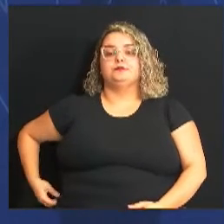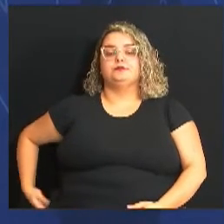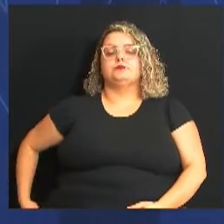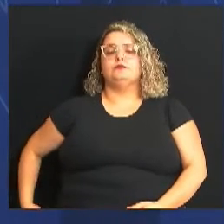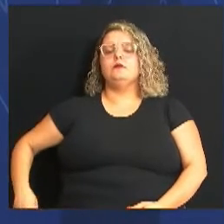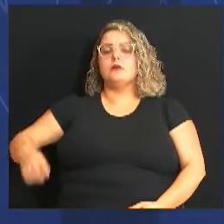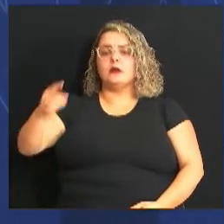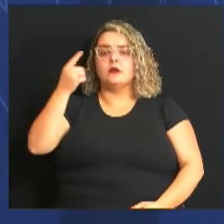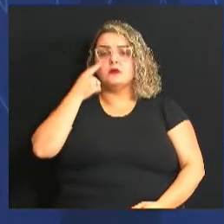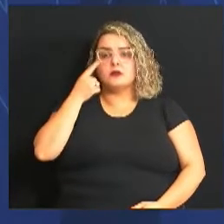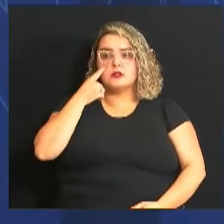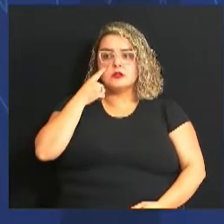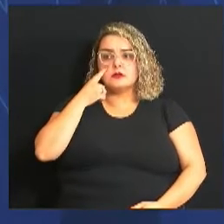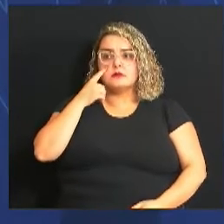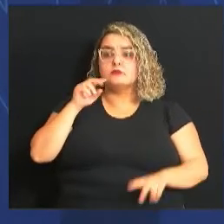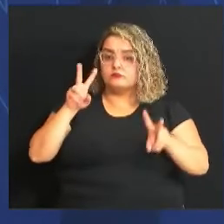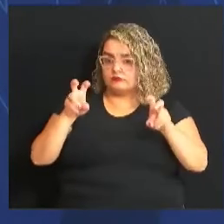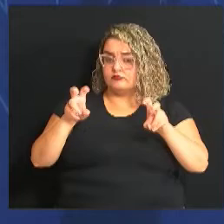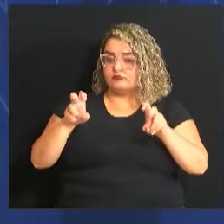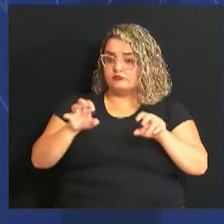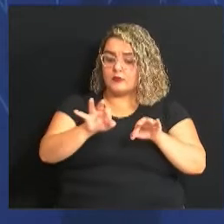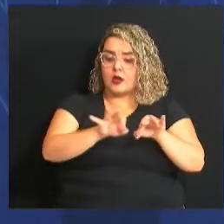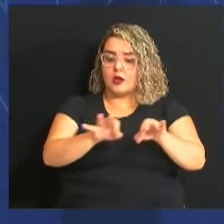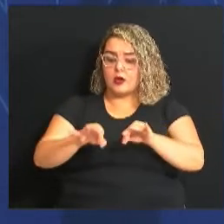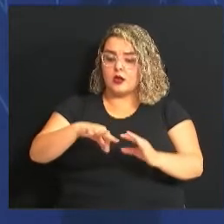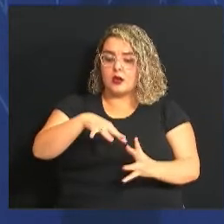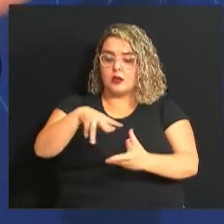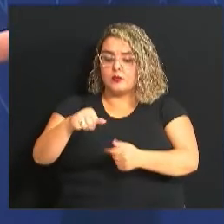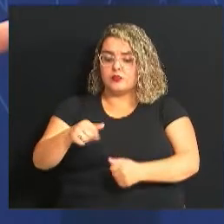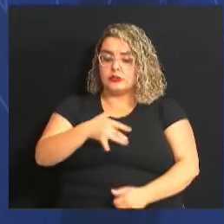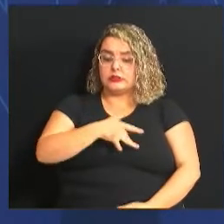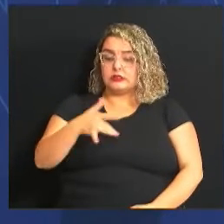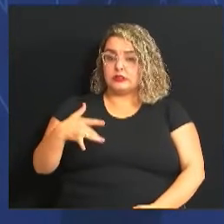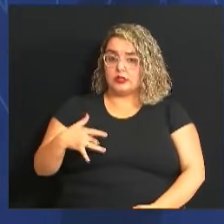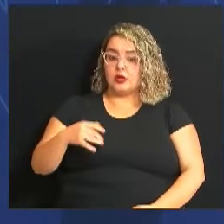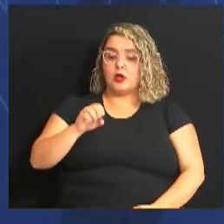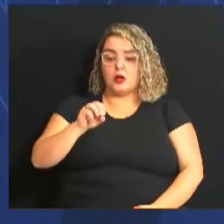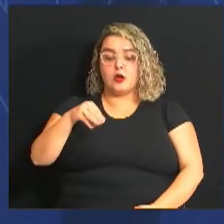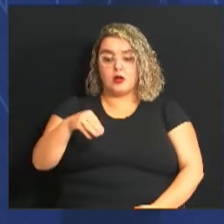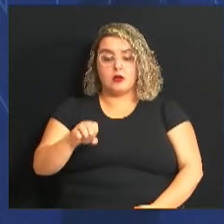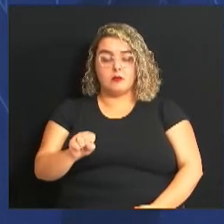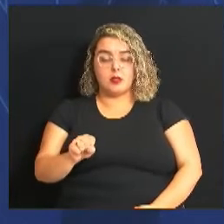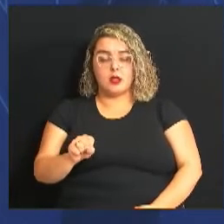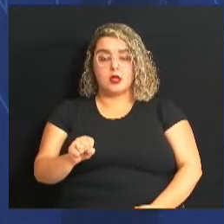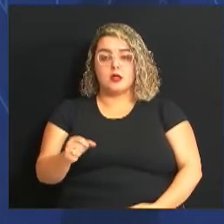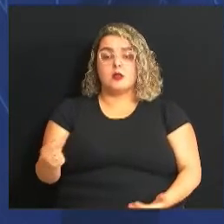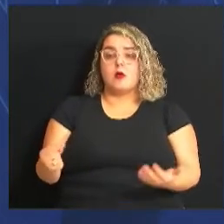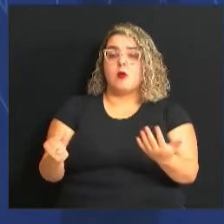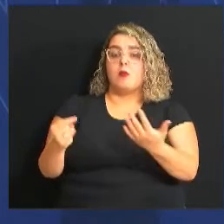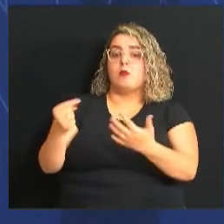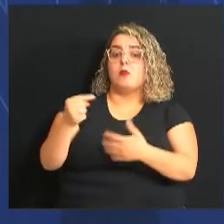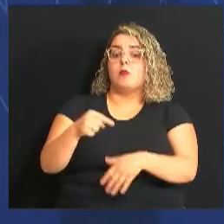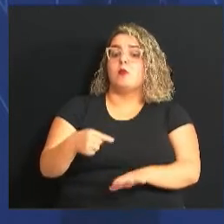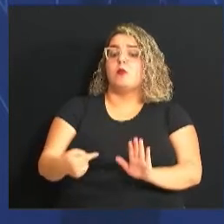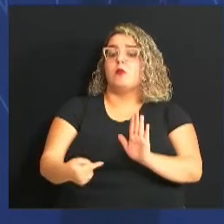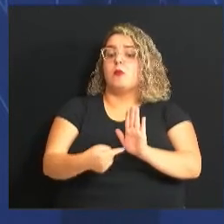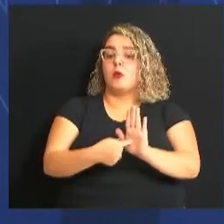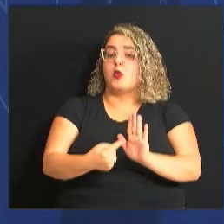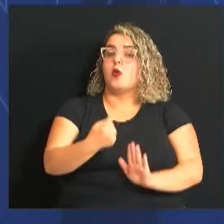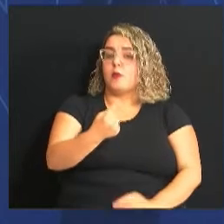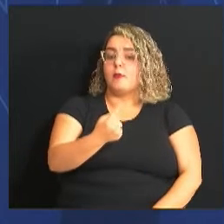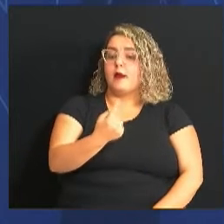só, estimativa da Organização Mundial da Saúde, a OMS, aponta que 1 em cada